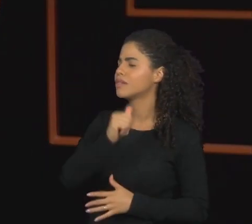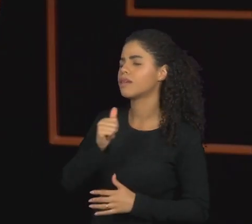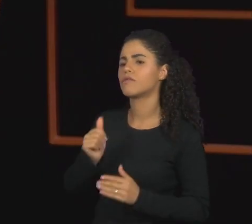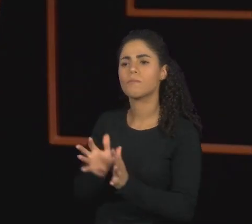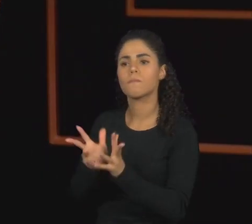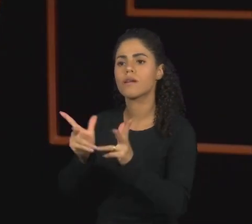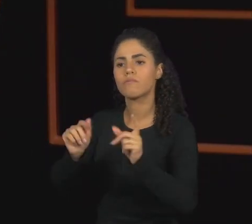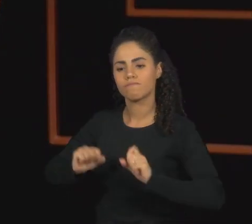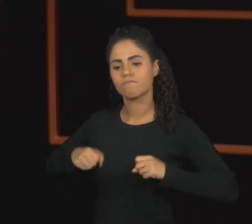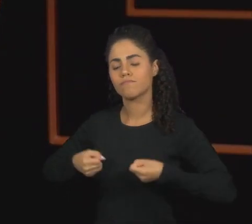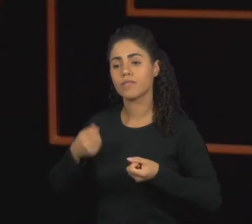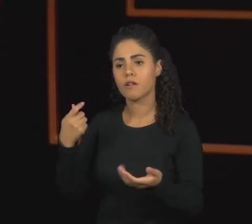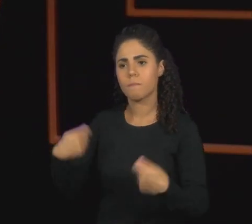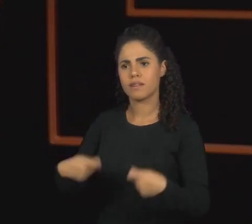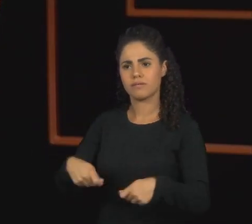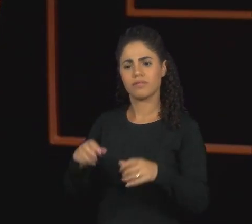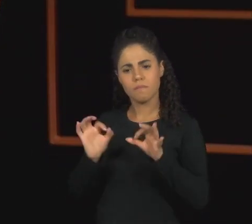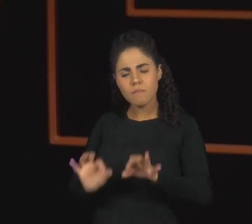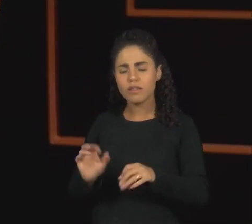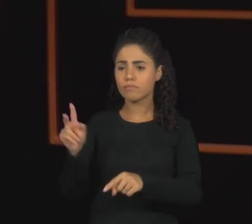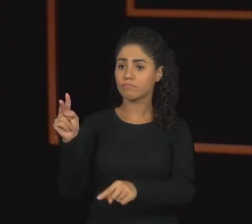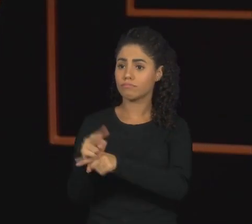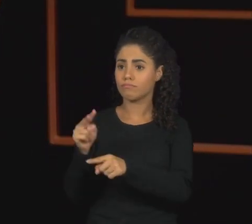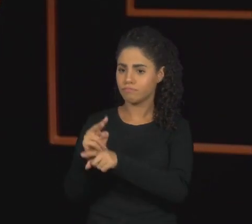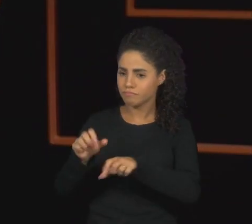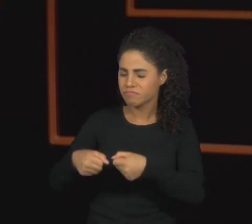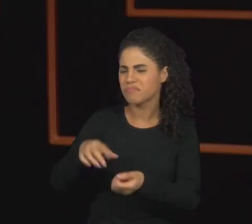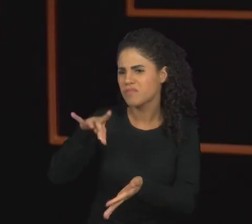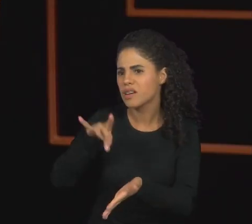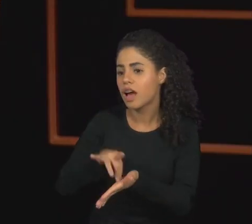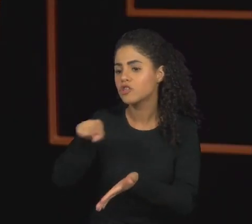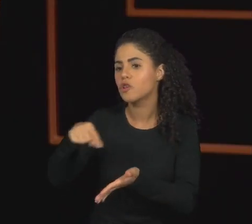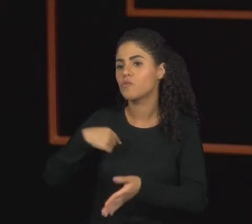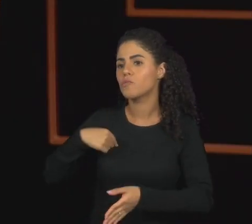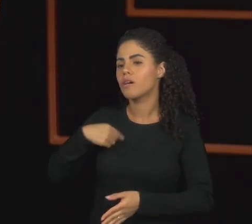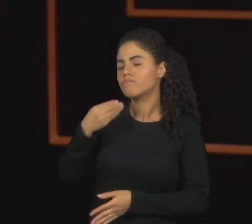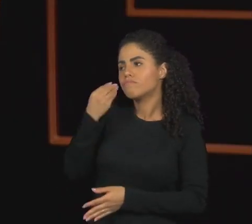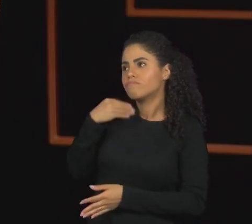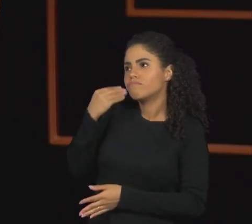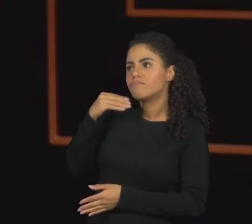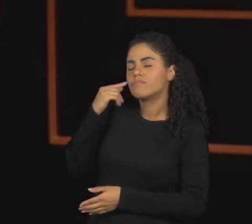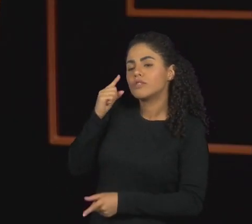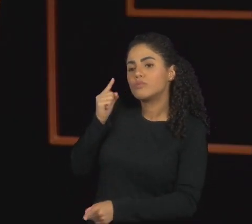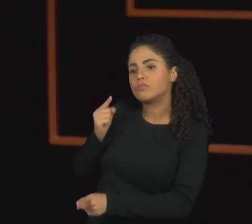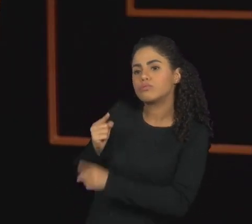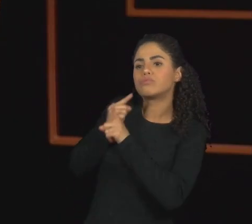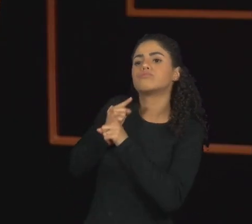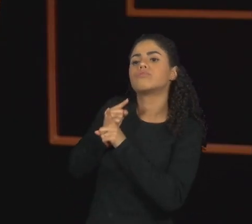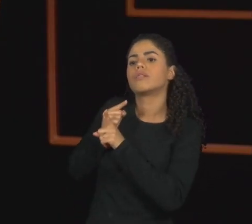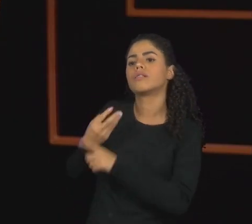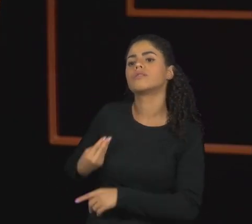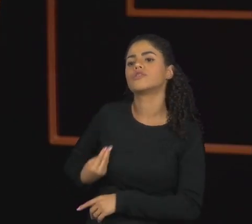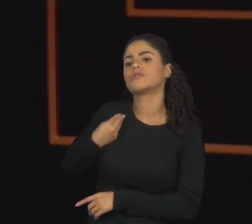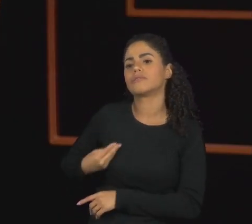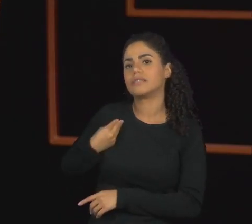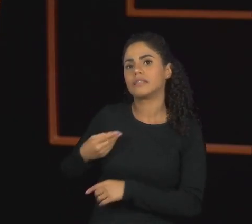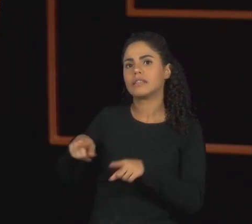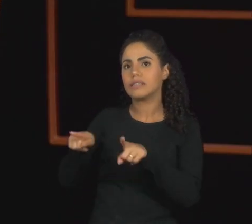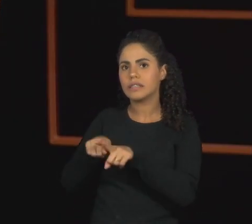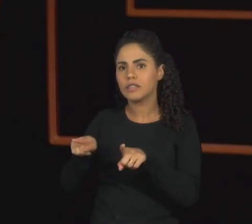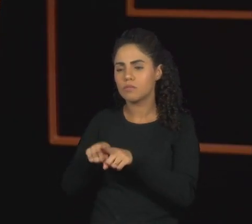ser defendida, sempre ser preservada. E realmente também ali eu tive um encontro de vida com